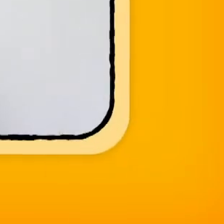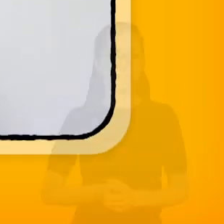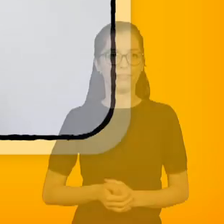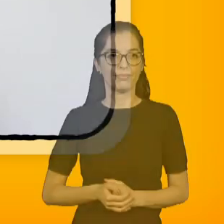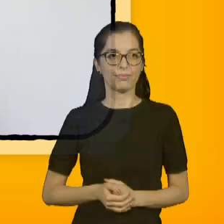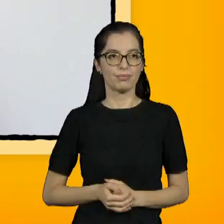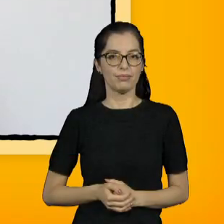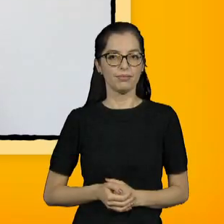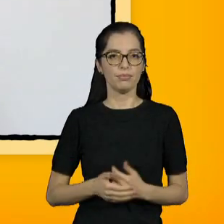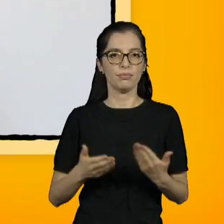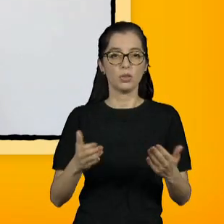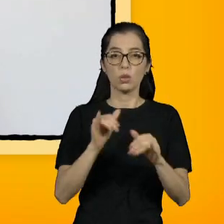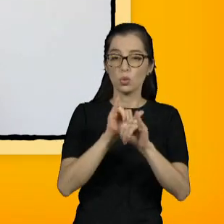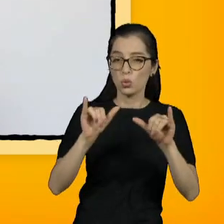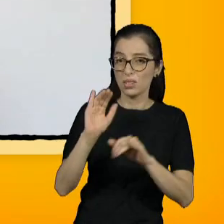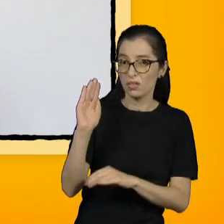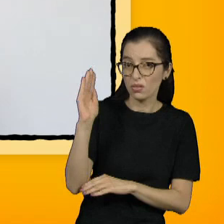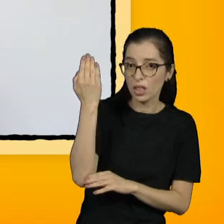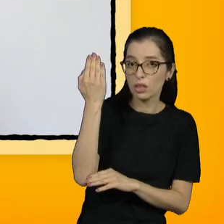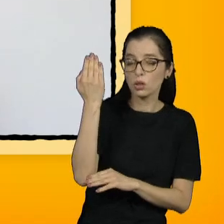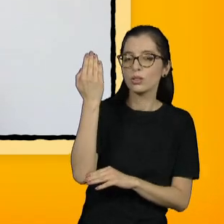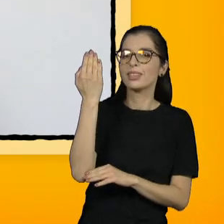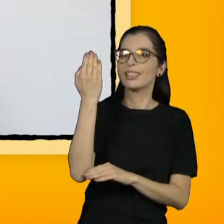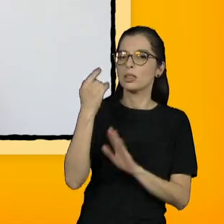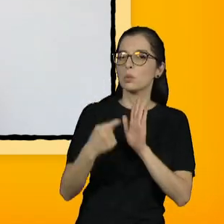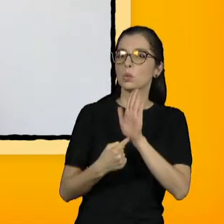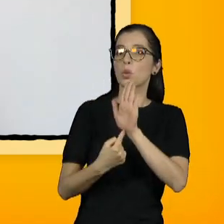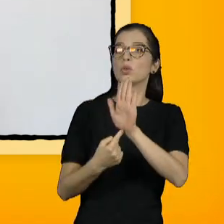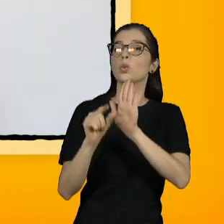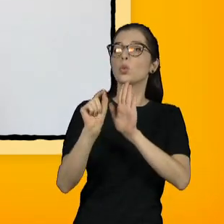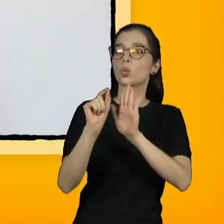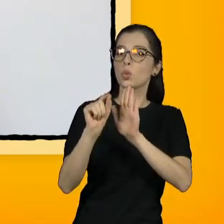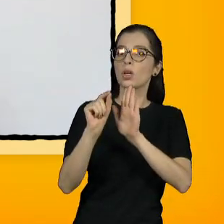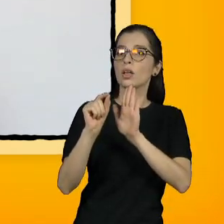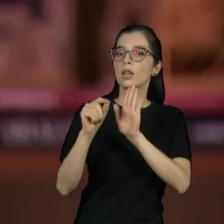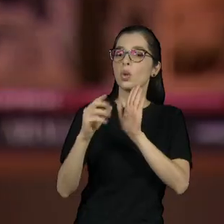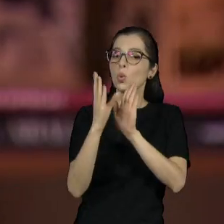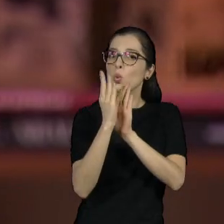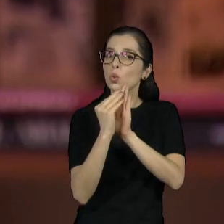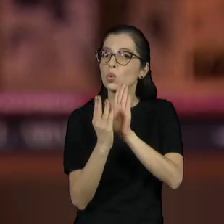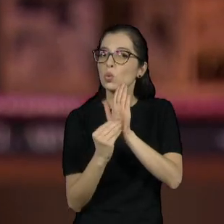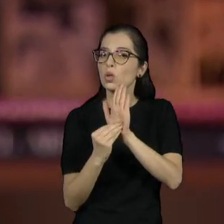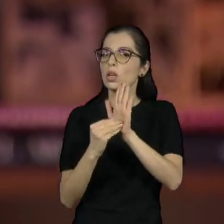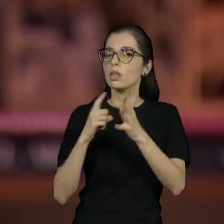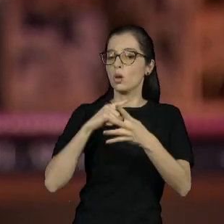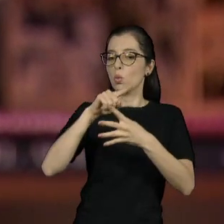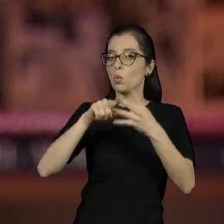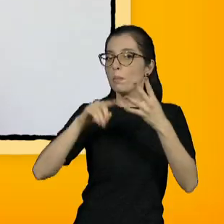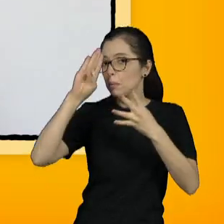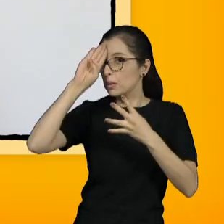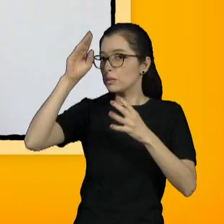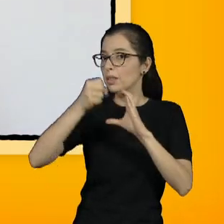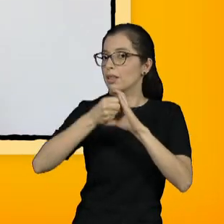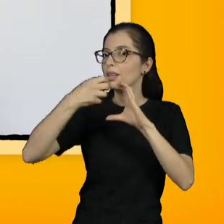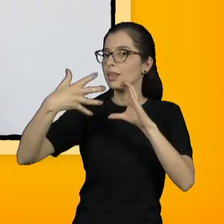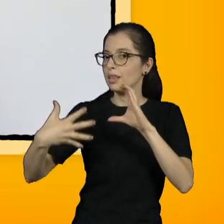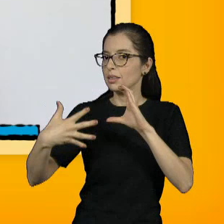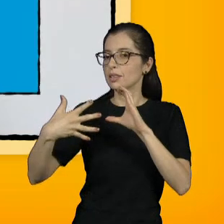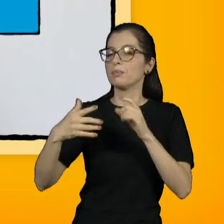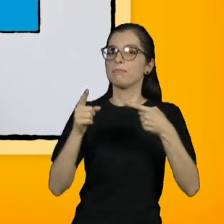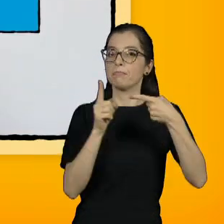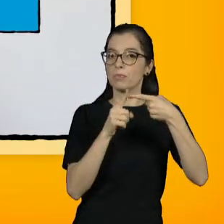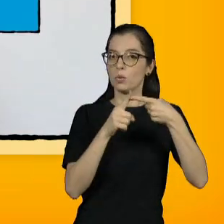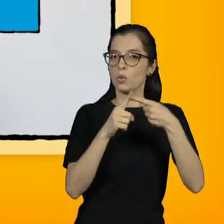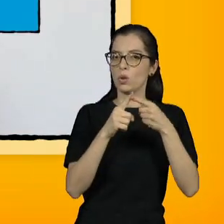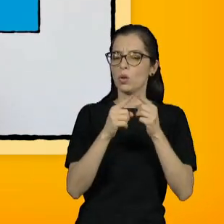Olha, fake news ou notícias falsas são um tipo de conteúdo que tem 4 características. Número 1, conteúdo não